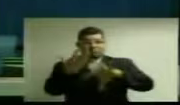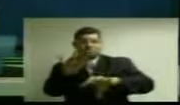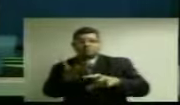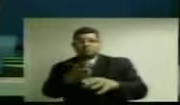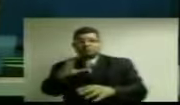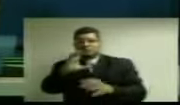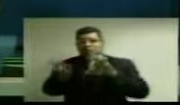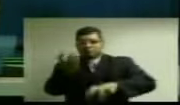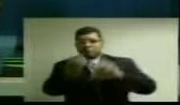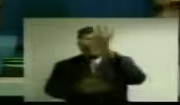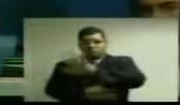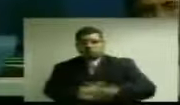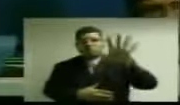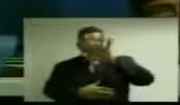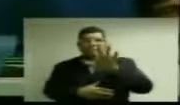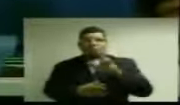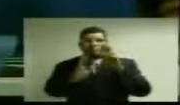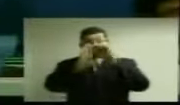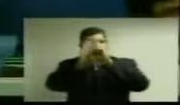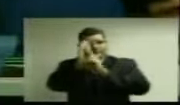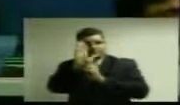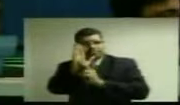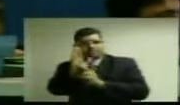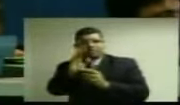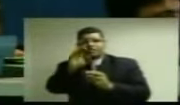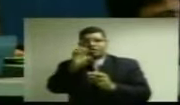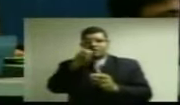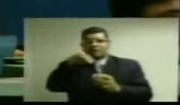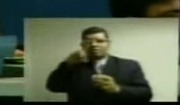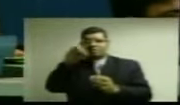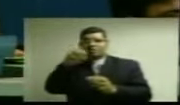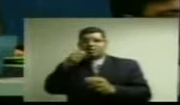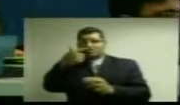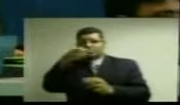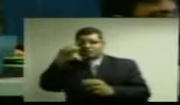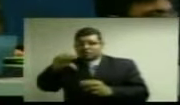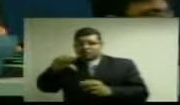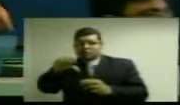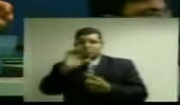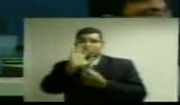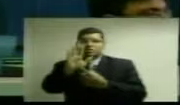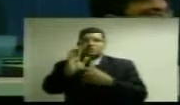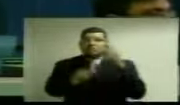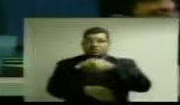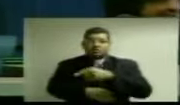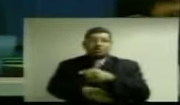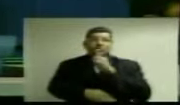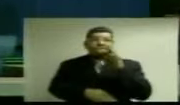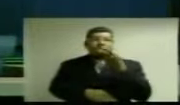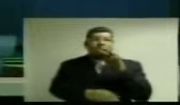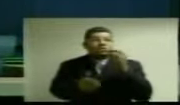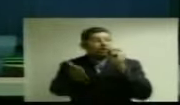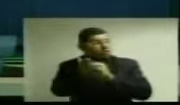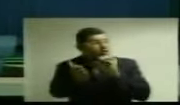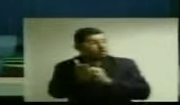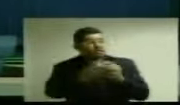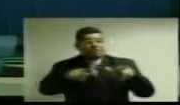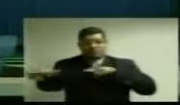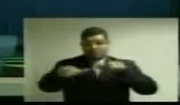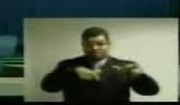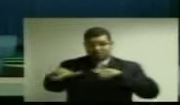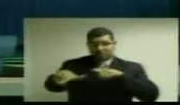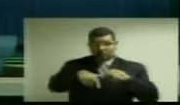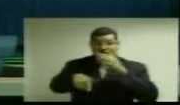impediu que o Congresso Nacional regulamentasse a emenda 29. Estabelecendo, Vossa Excelência está dizendo que falta servidor